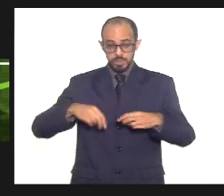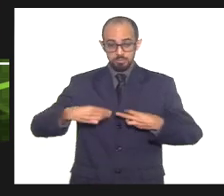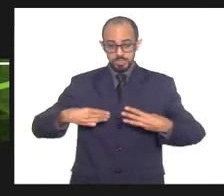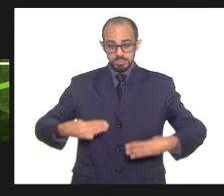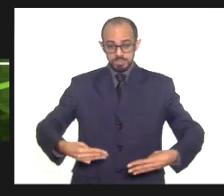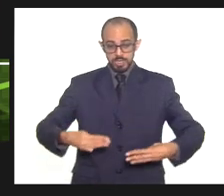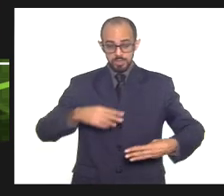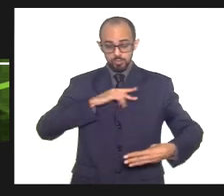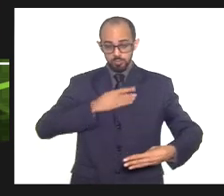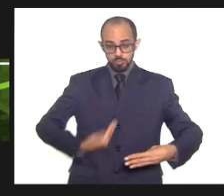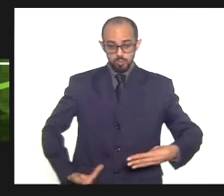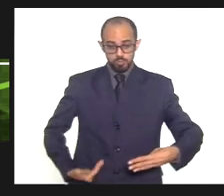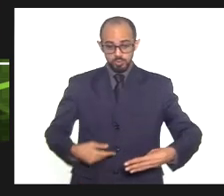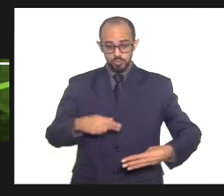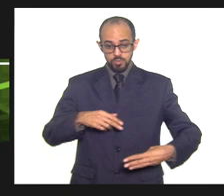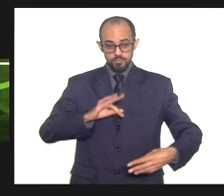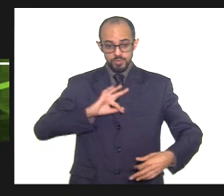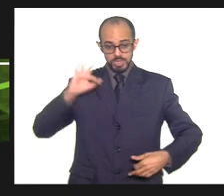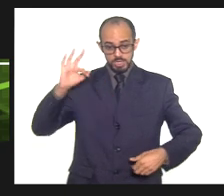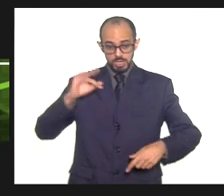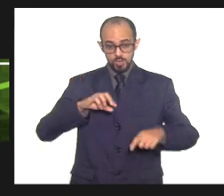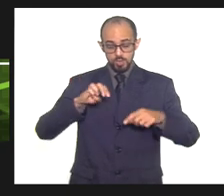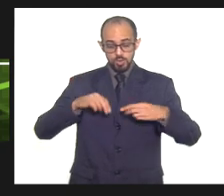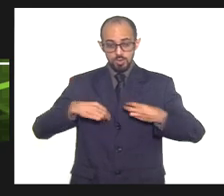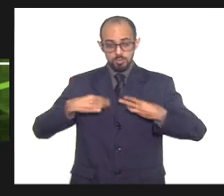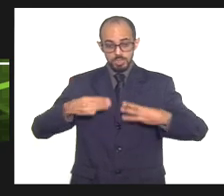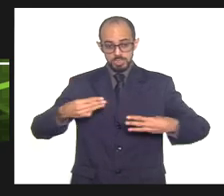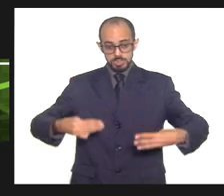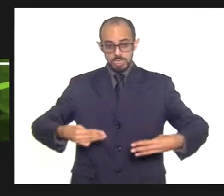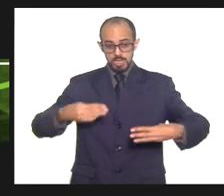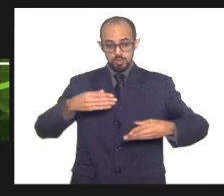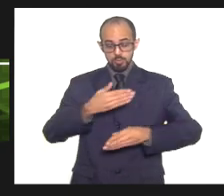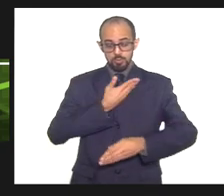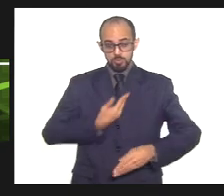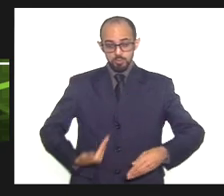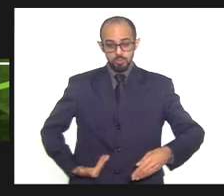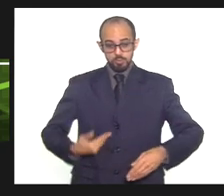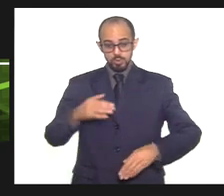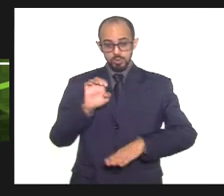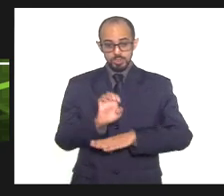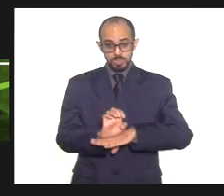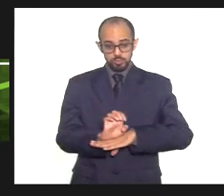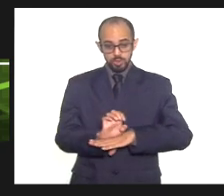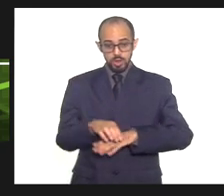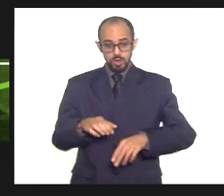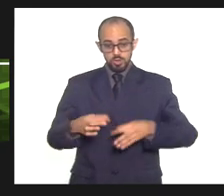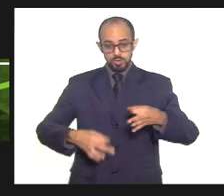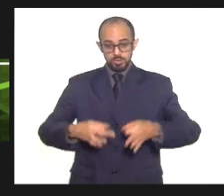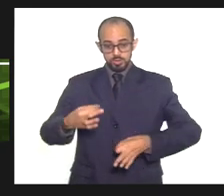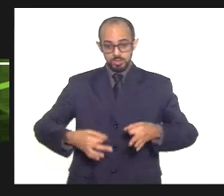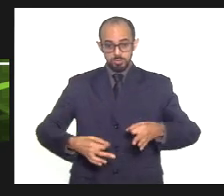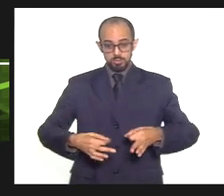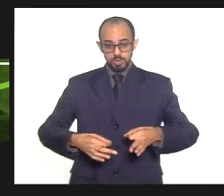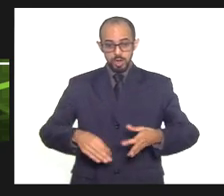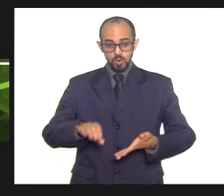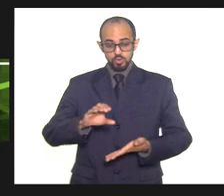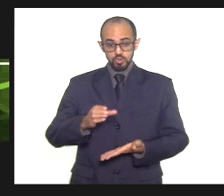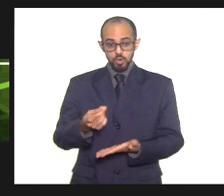Federal, Ministério Público Estadual, Tribunal de Contas da